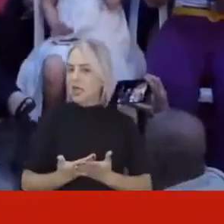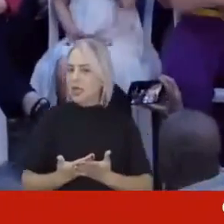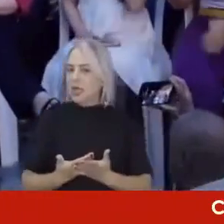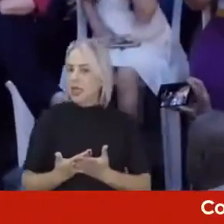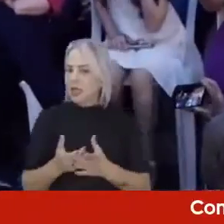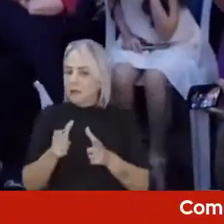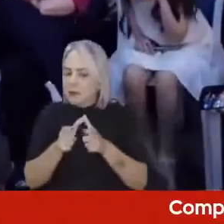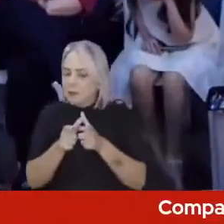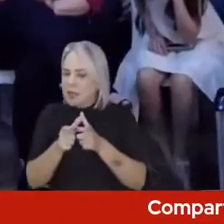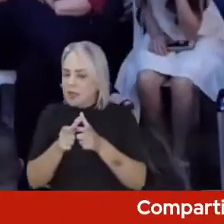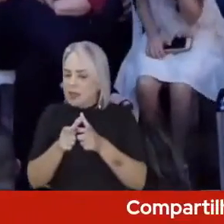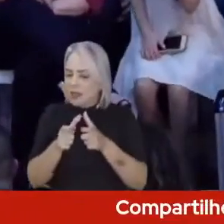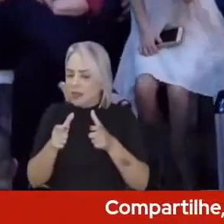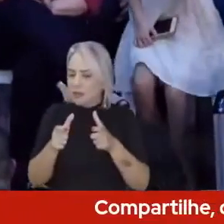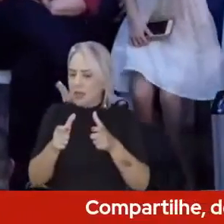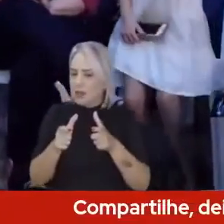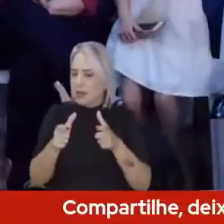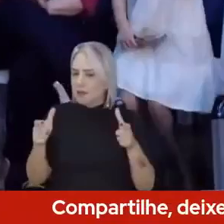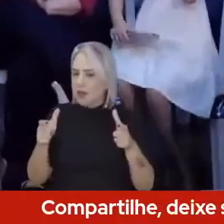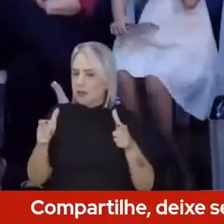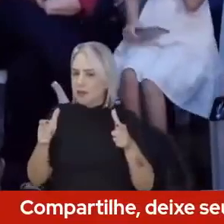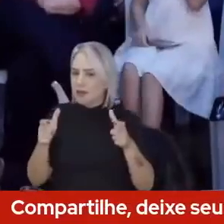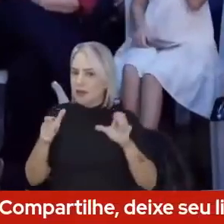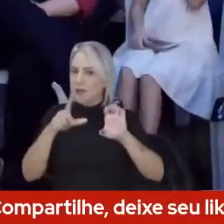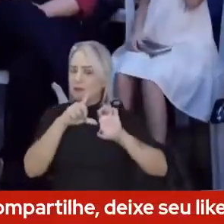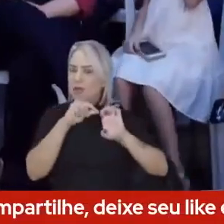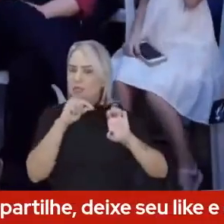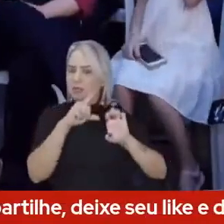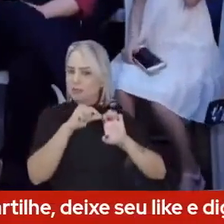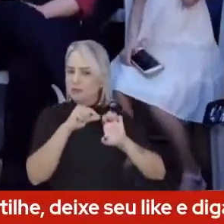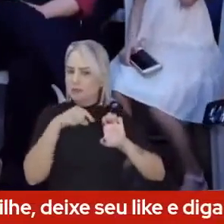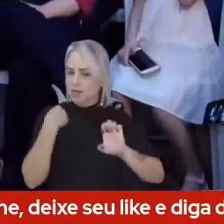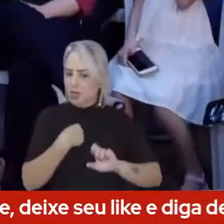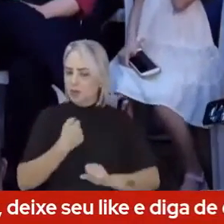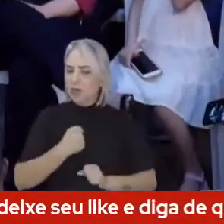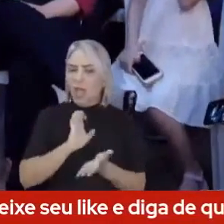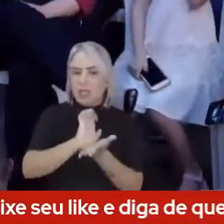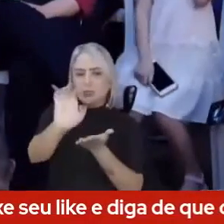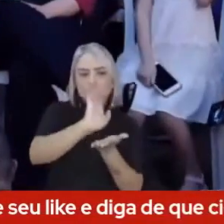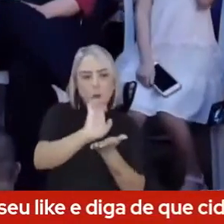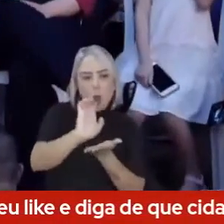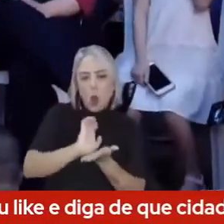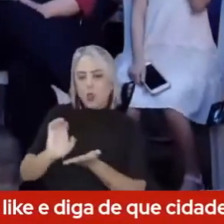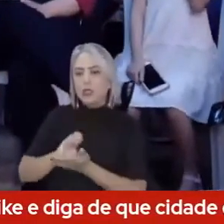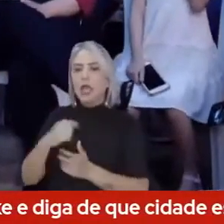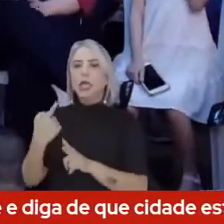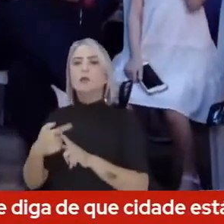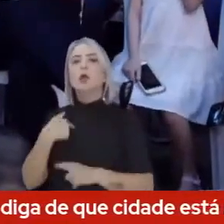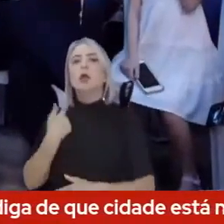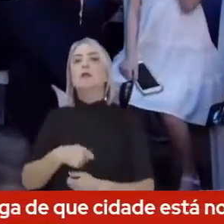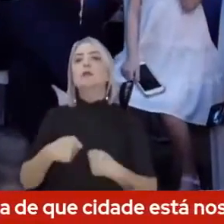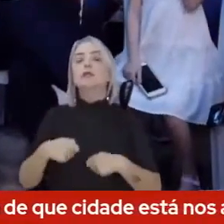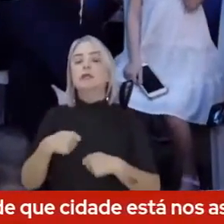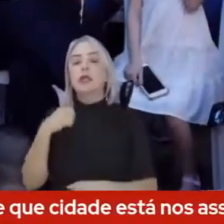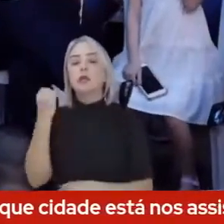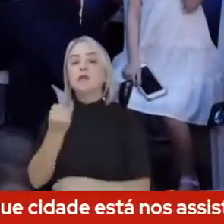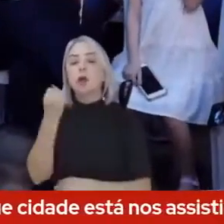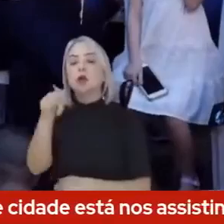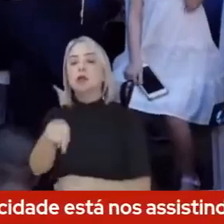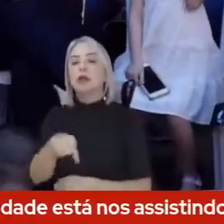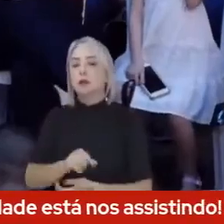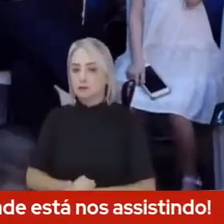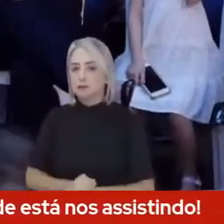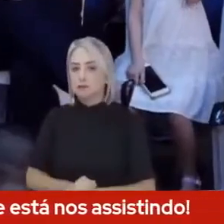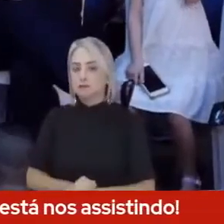média e na microempresa. Nós precisamos exportar muito. E por que nós precisamos dar muita importância para isso? Porque